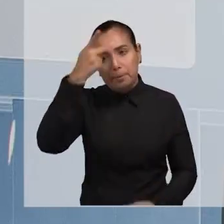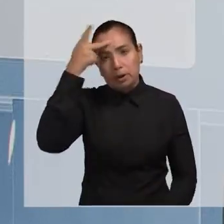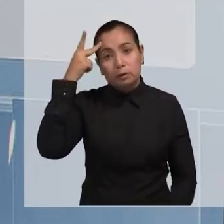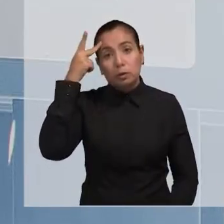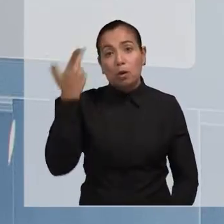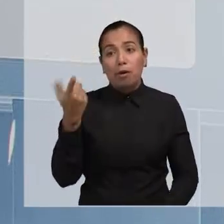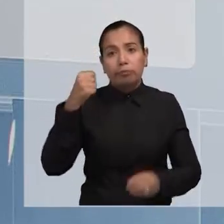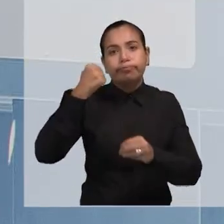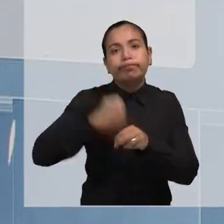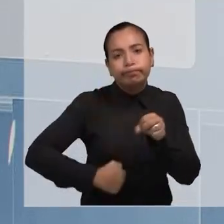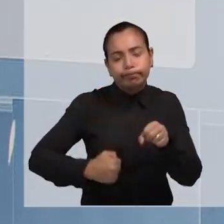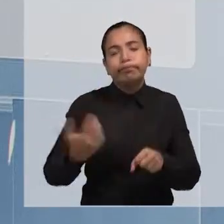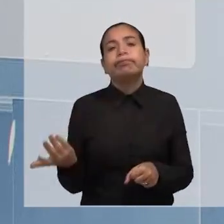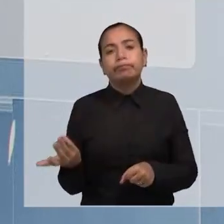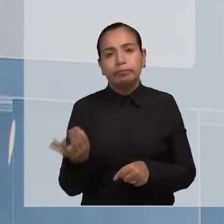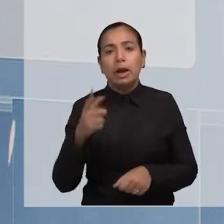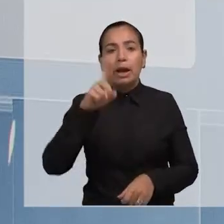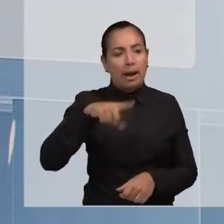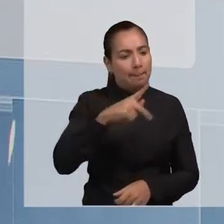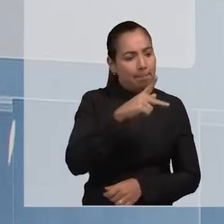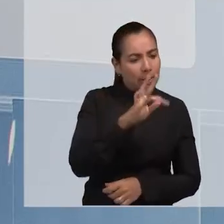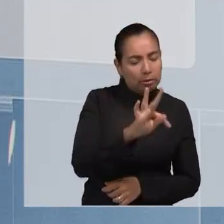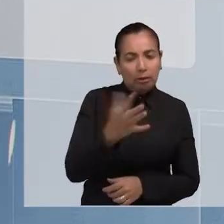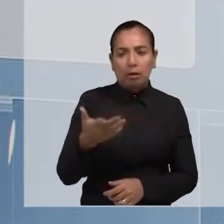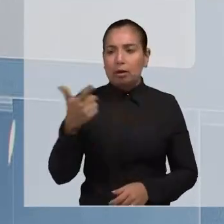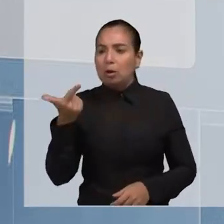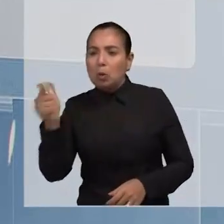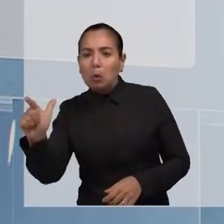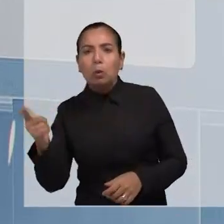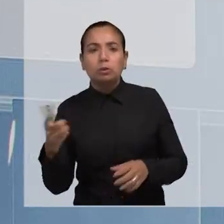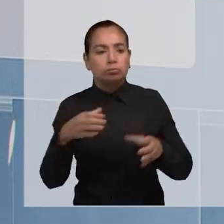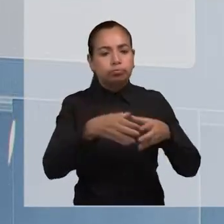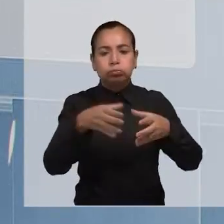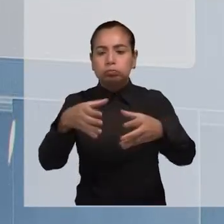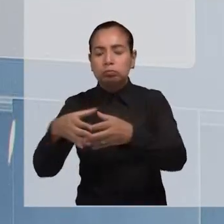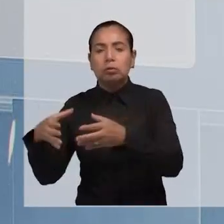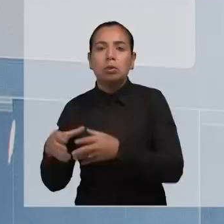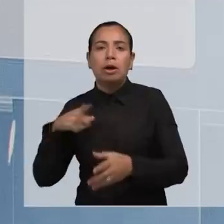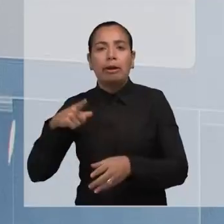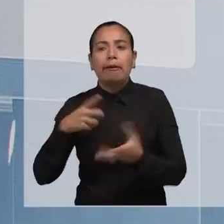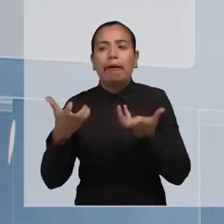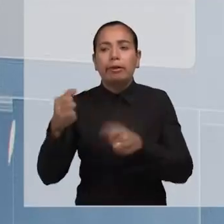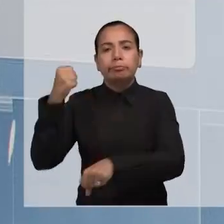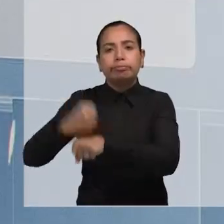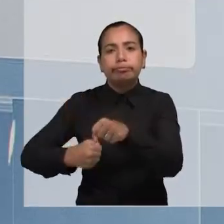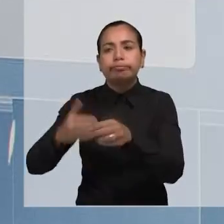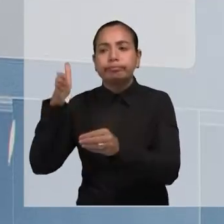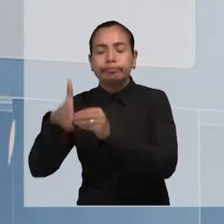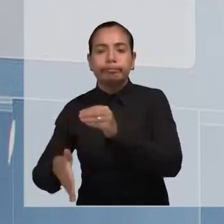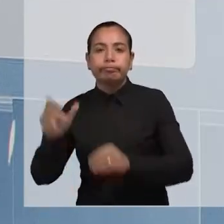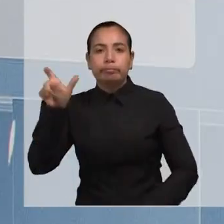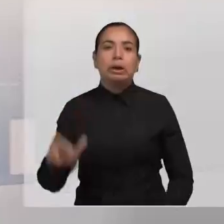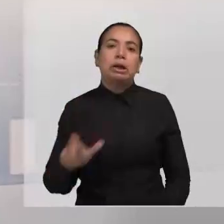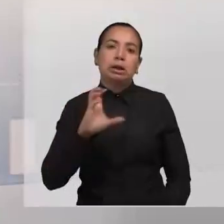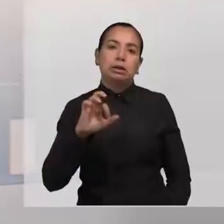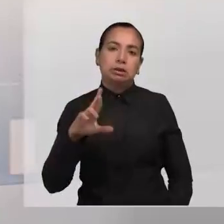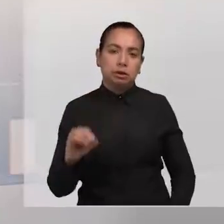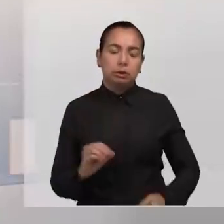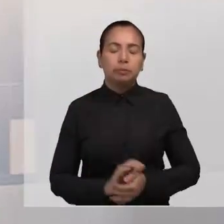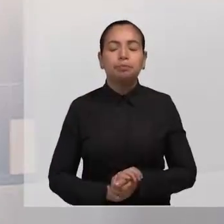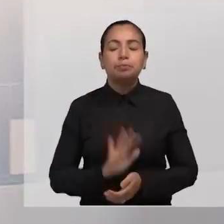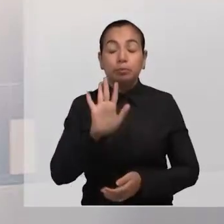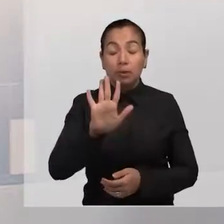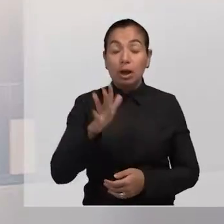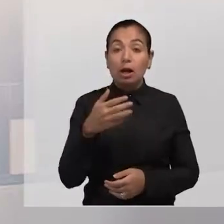Luiz colocou. O Alckmin do lado, o PT do outro, né? E a grande mídia a serviço de muitos. Mas né? Antes de terminar esse primeiro